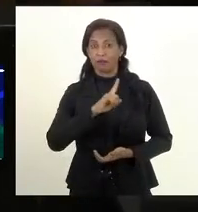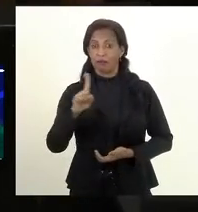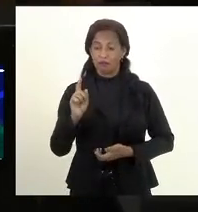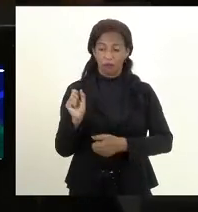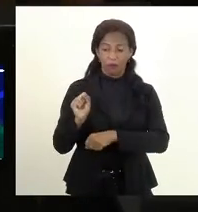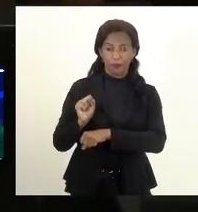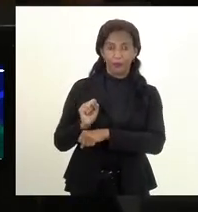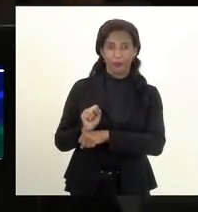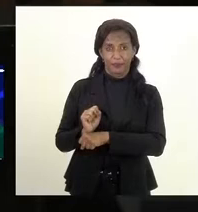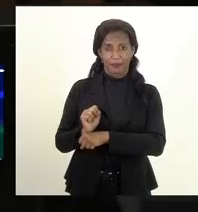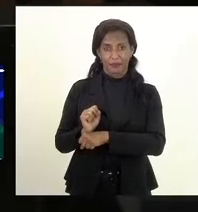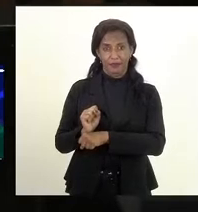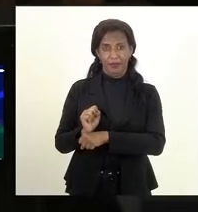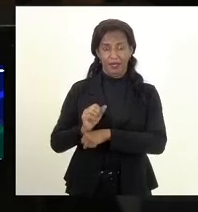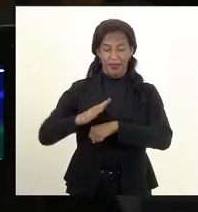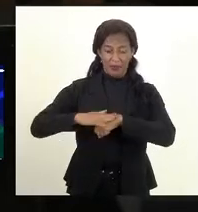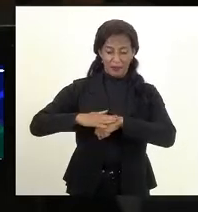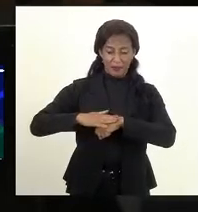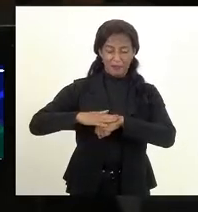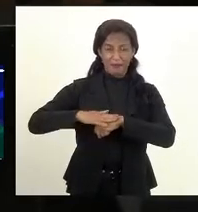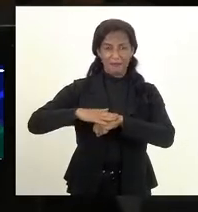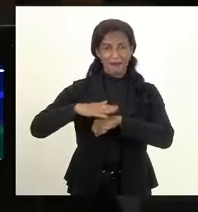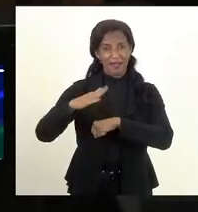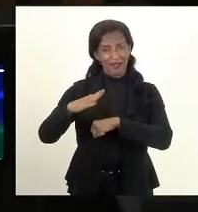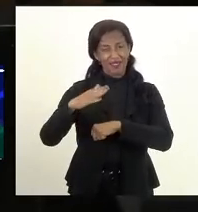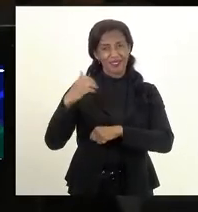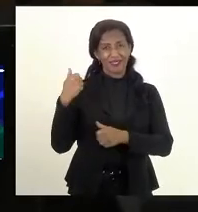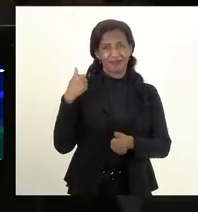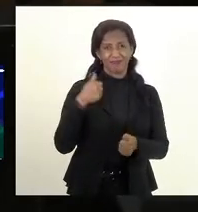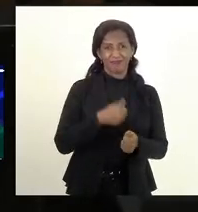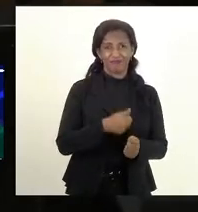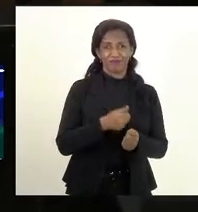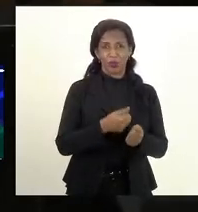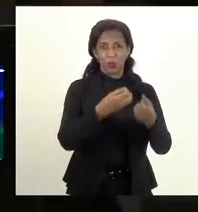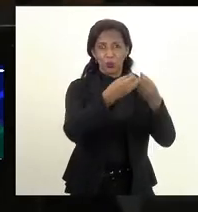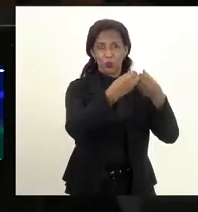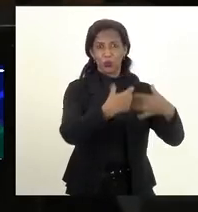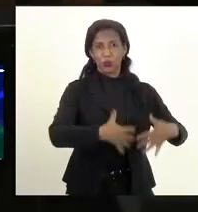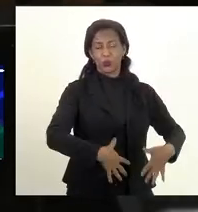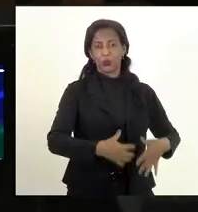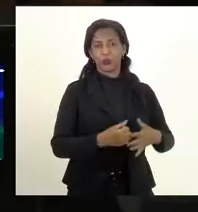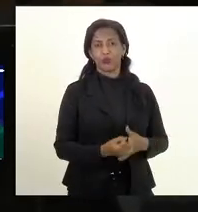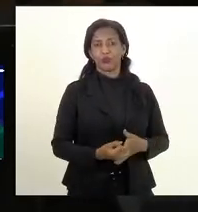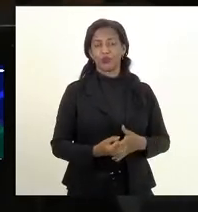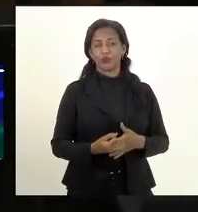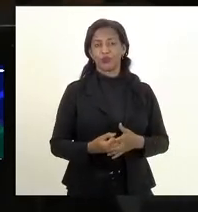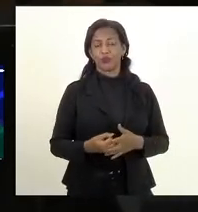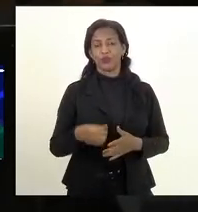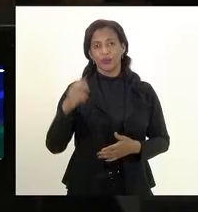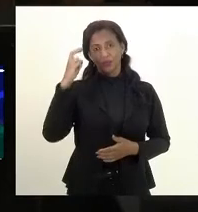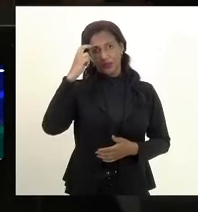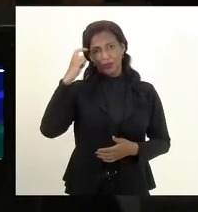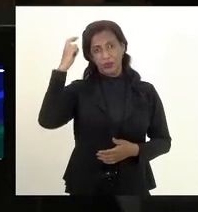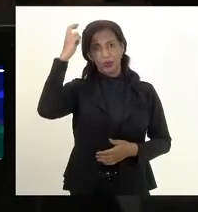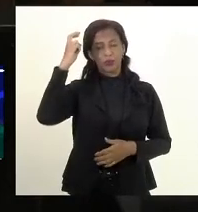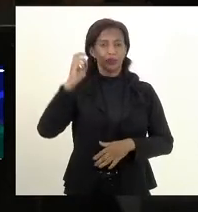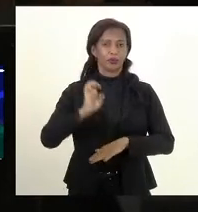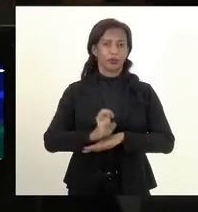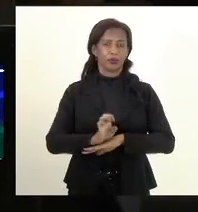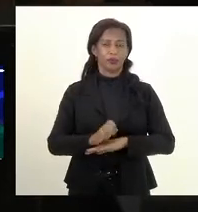aí é mais uma tentativa de desmonte da cultura do nosso